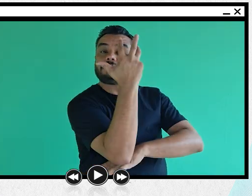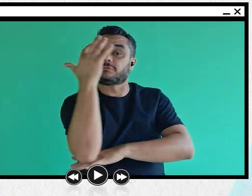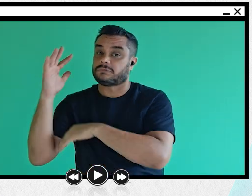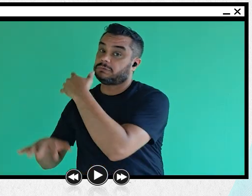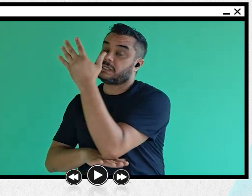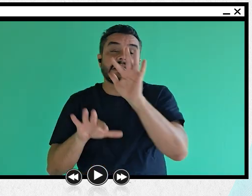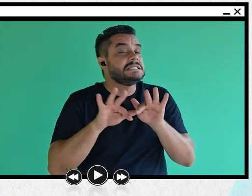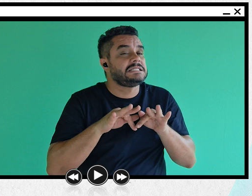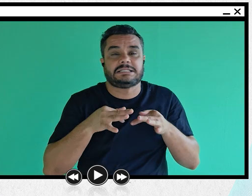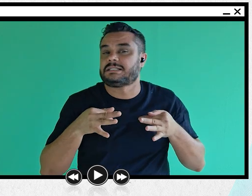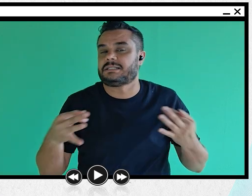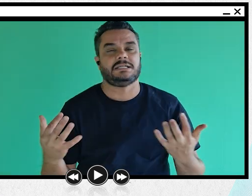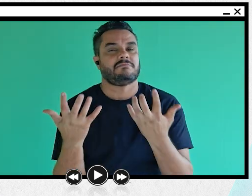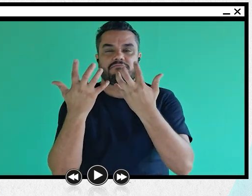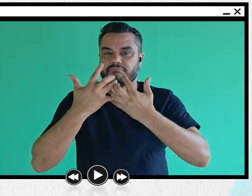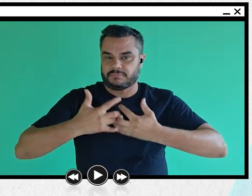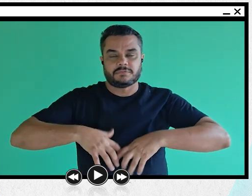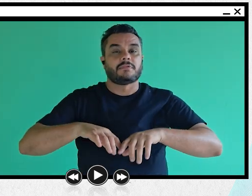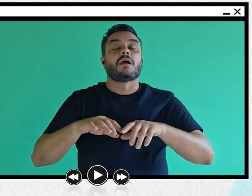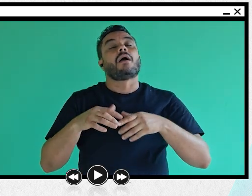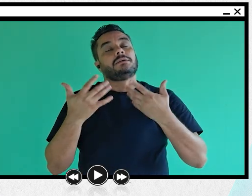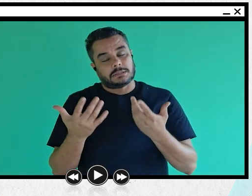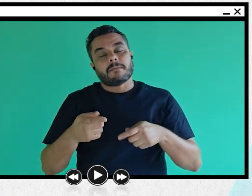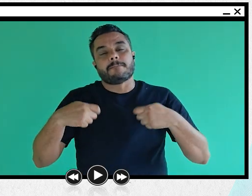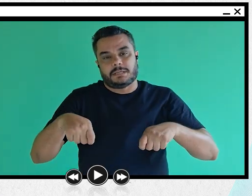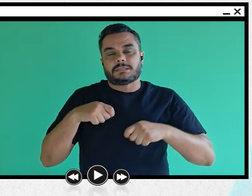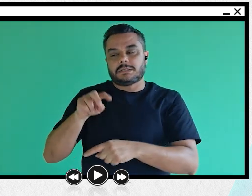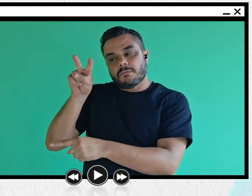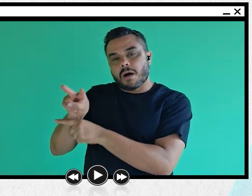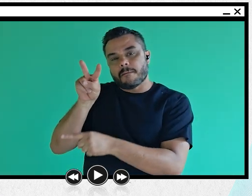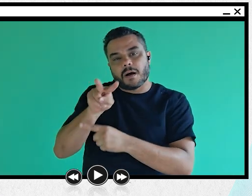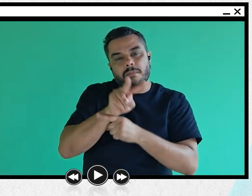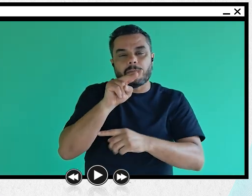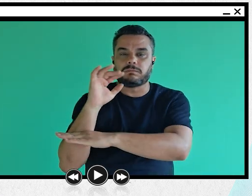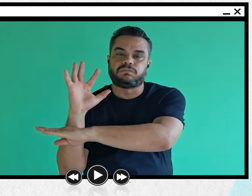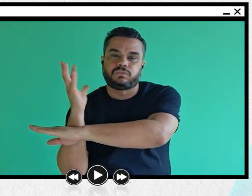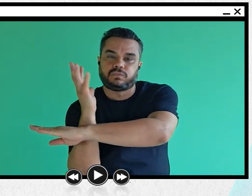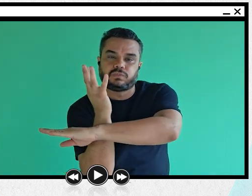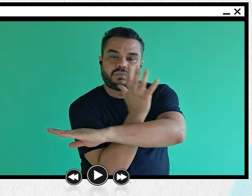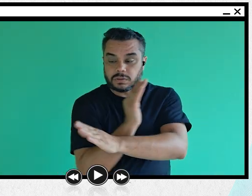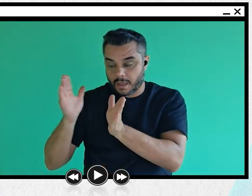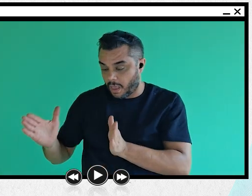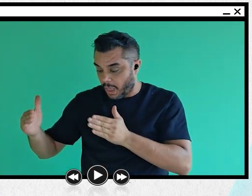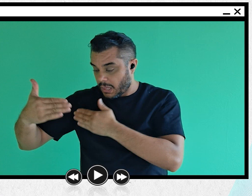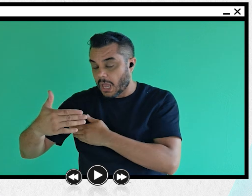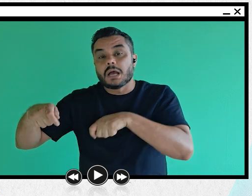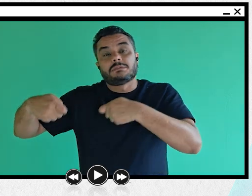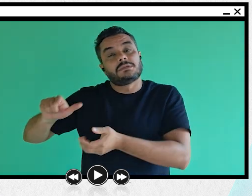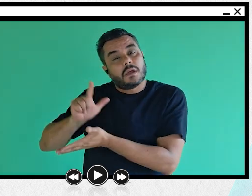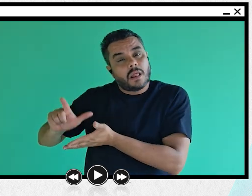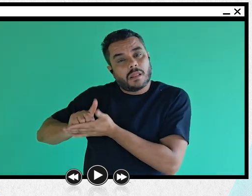simplicidade operacional. Claro, tem que fazer a manutenção das plantas, tem que limpar as caixas de gordura, a caixa de retenção de sólidos